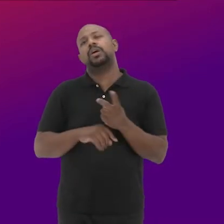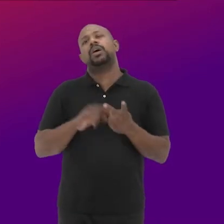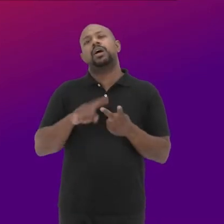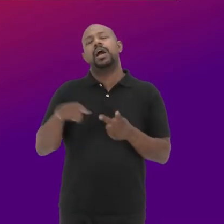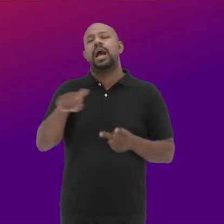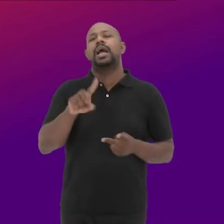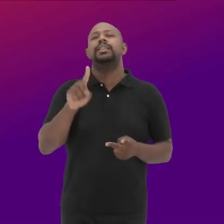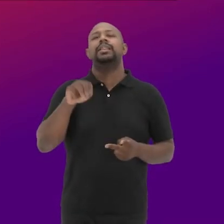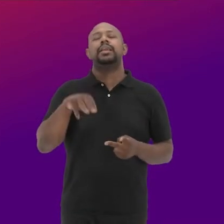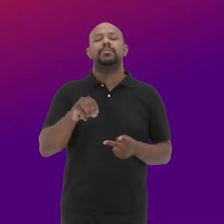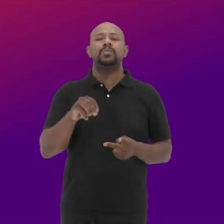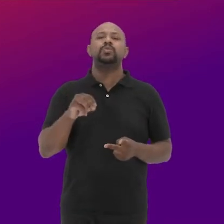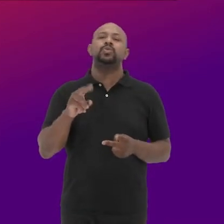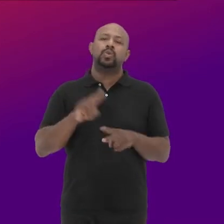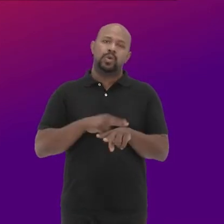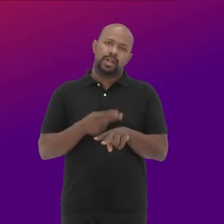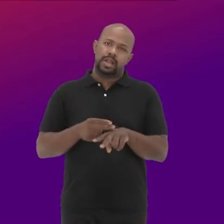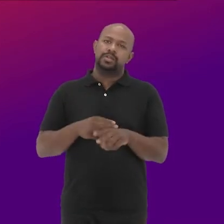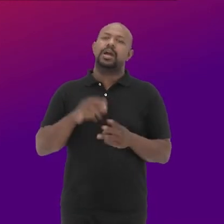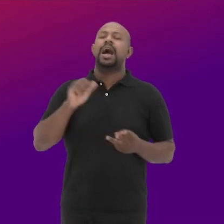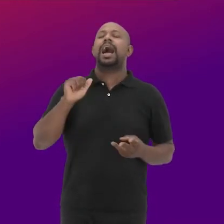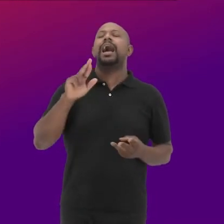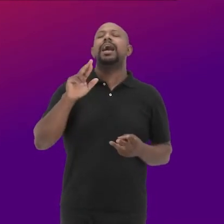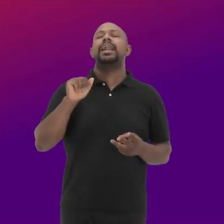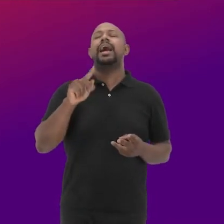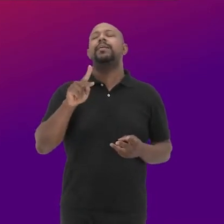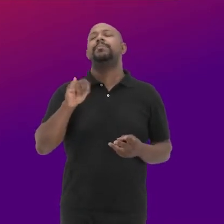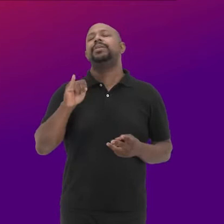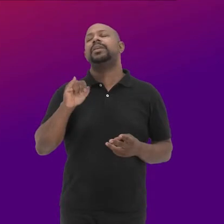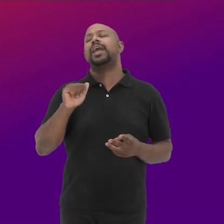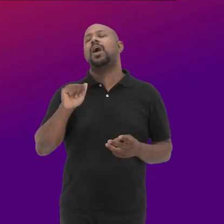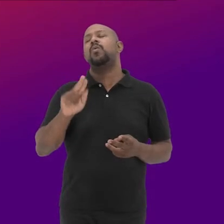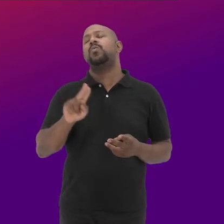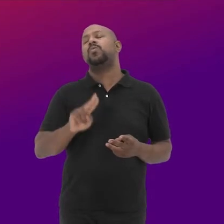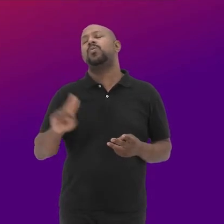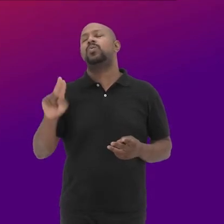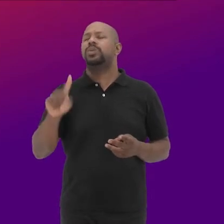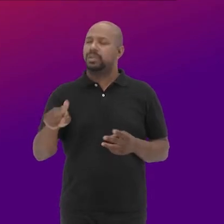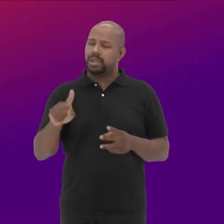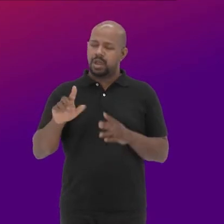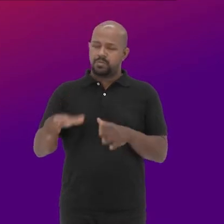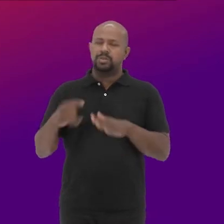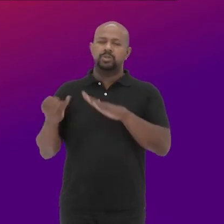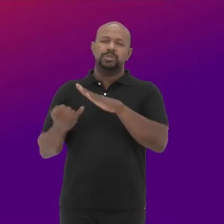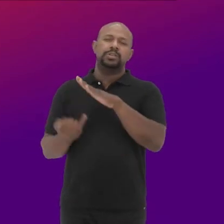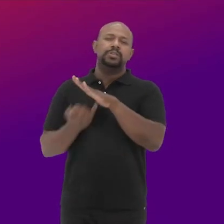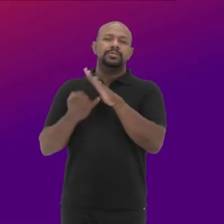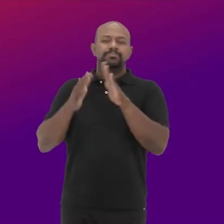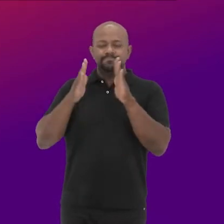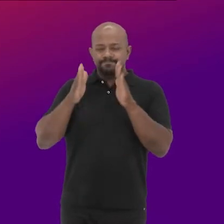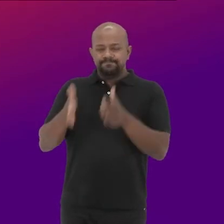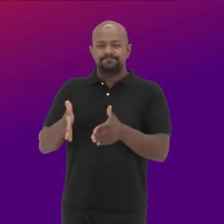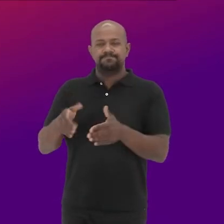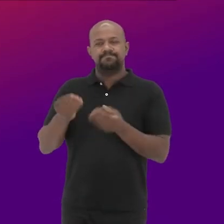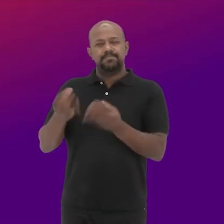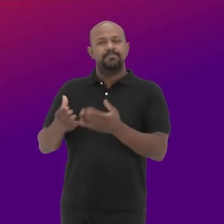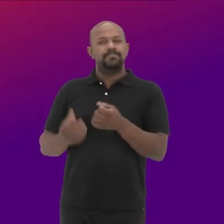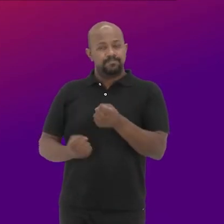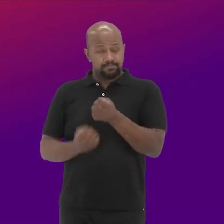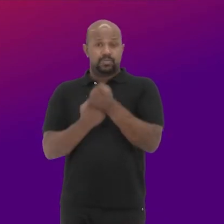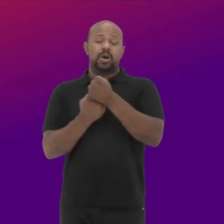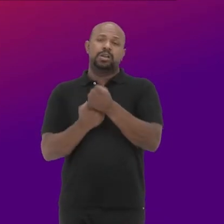a Dembo Chocolates, Arapiaú, que é uma instituição voltada para